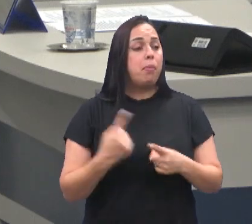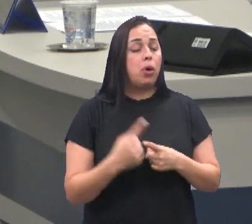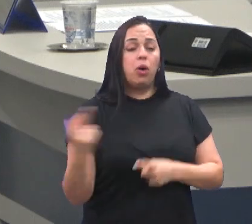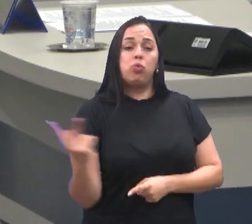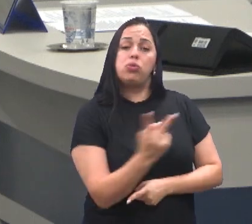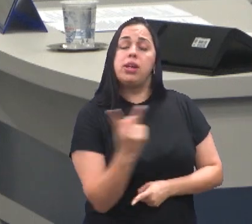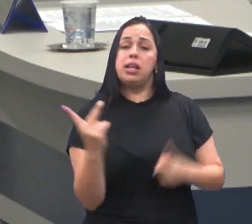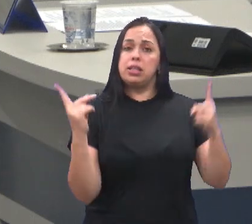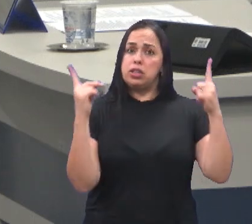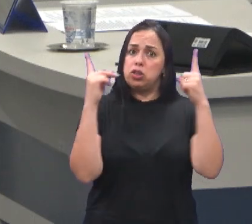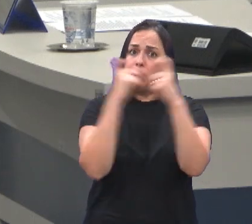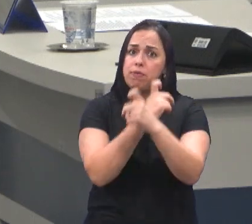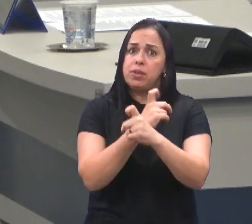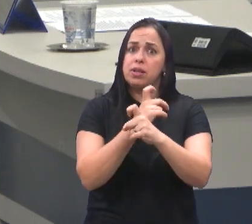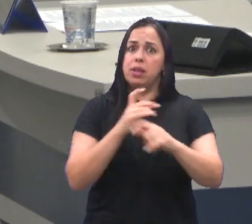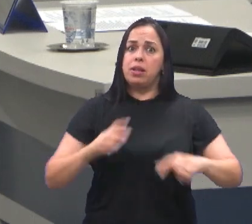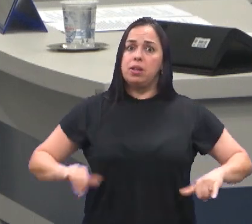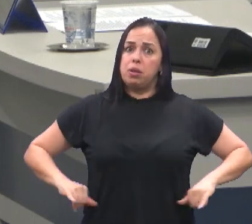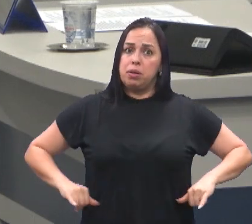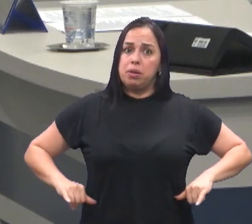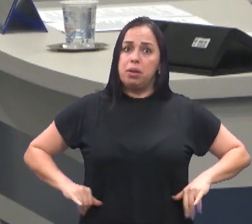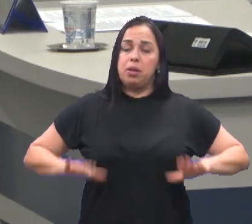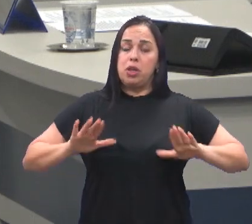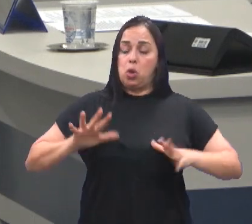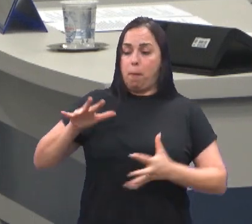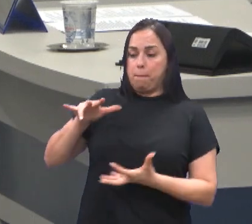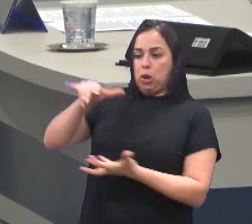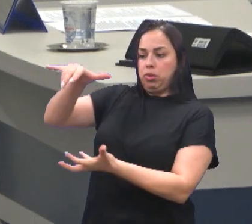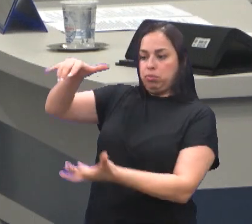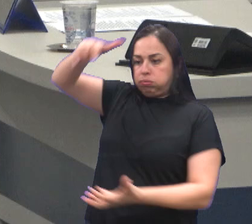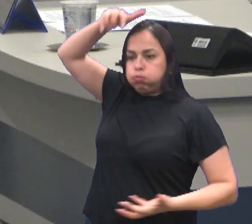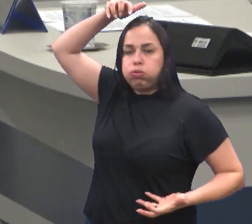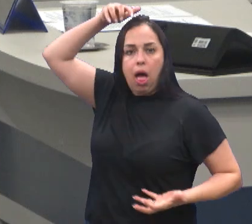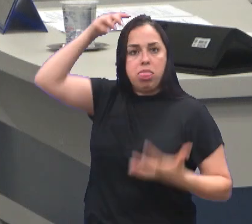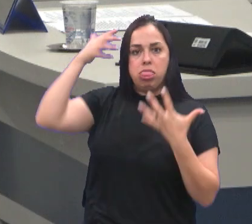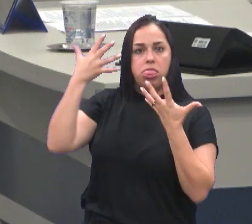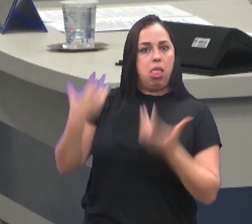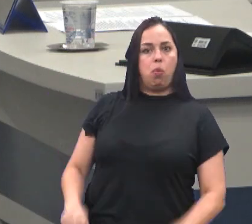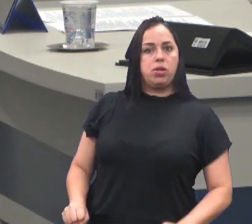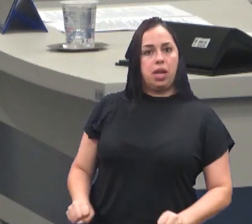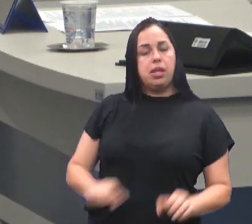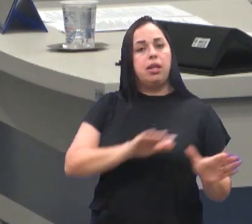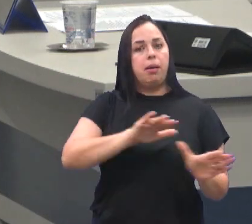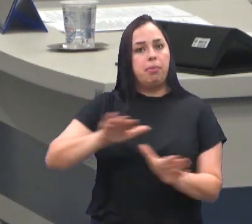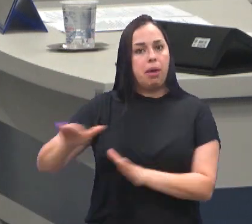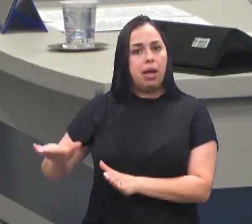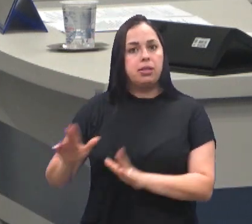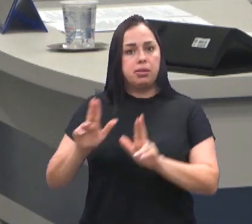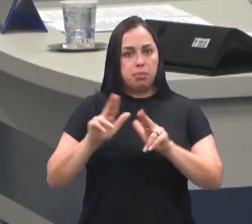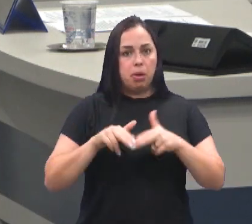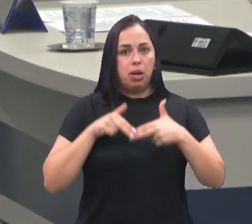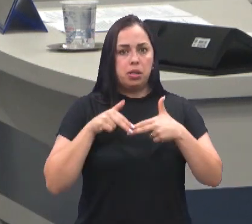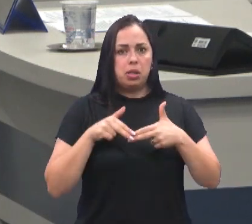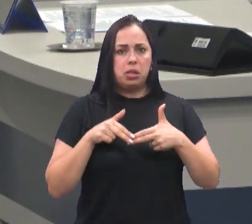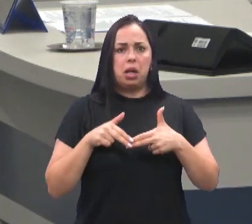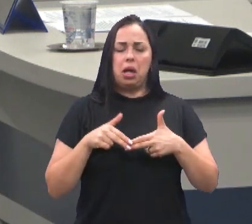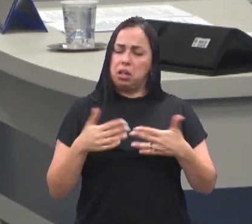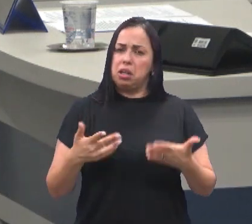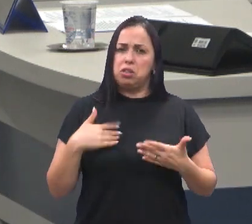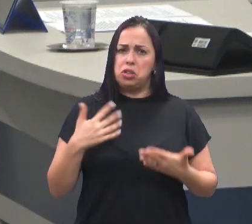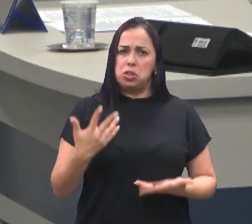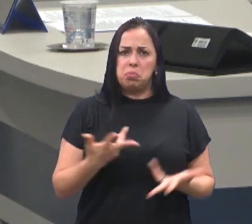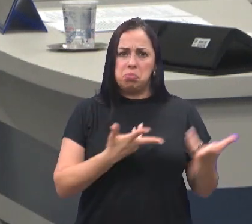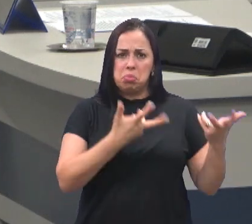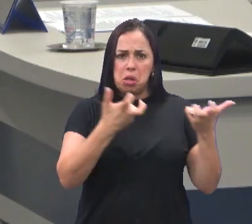se deixar corromper pelo mundo. Aqui que a gente tem uma presença tão maciça